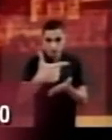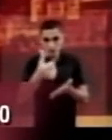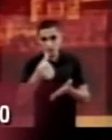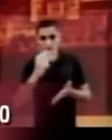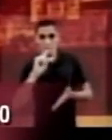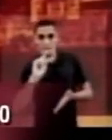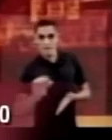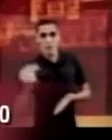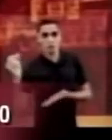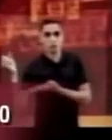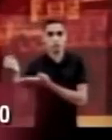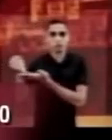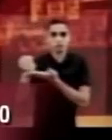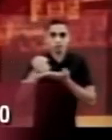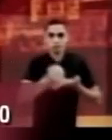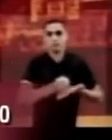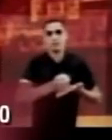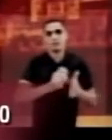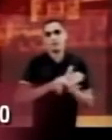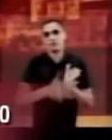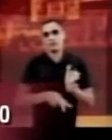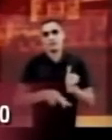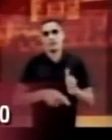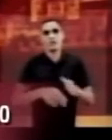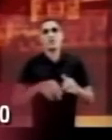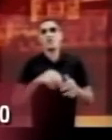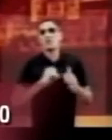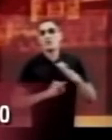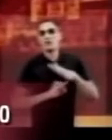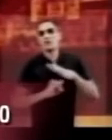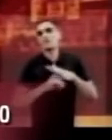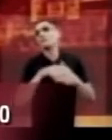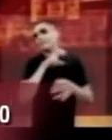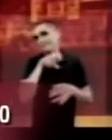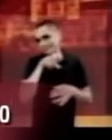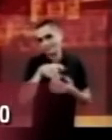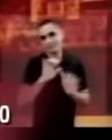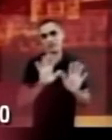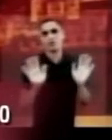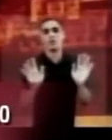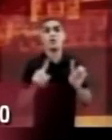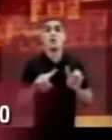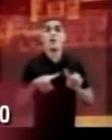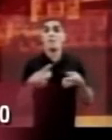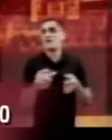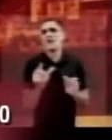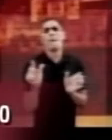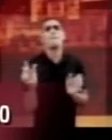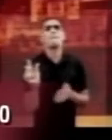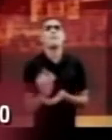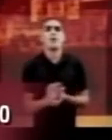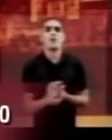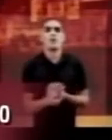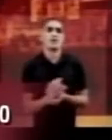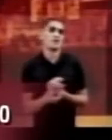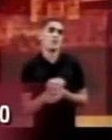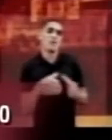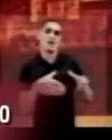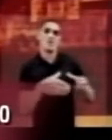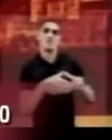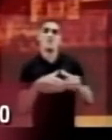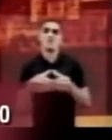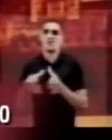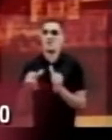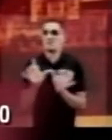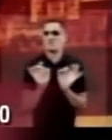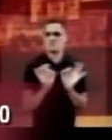inquérito total. Era para um tipo de paciente, de trabalhador, outro tipo de trabalhador.